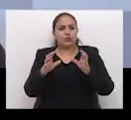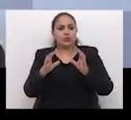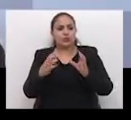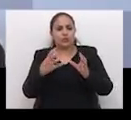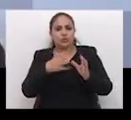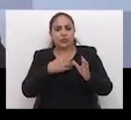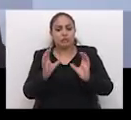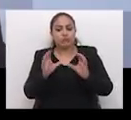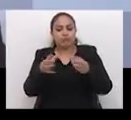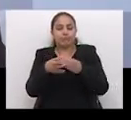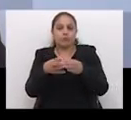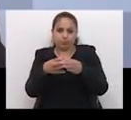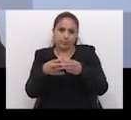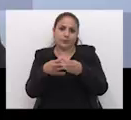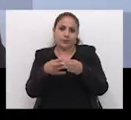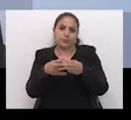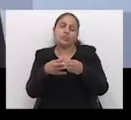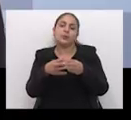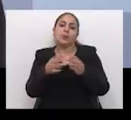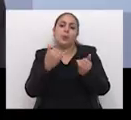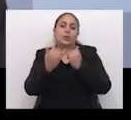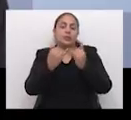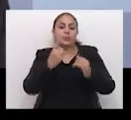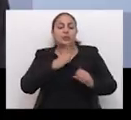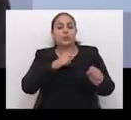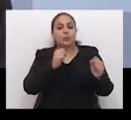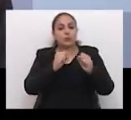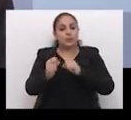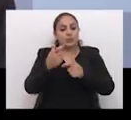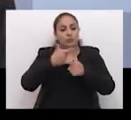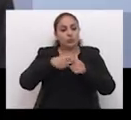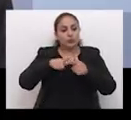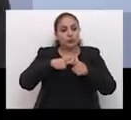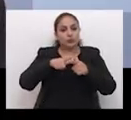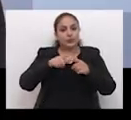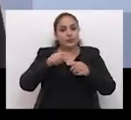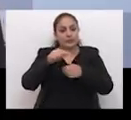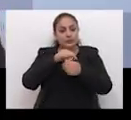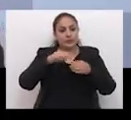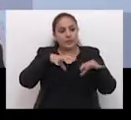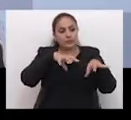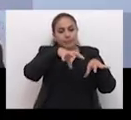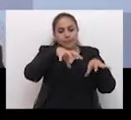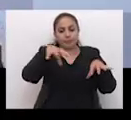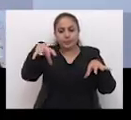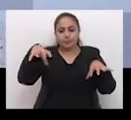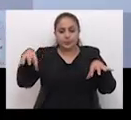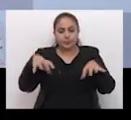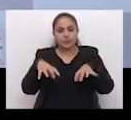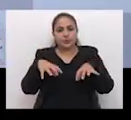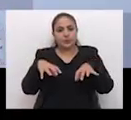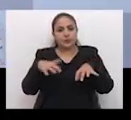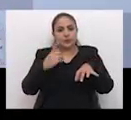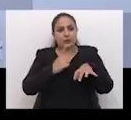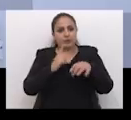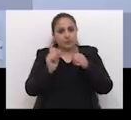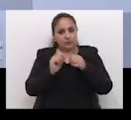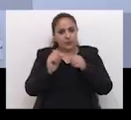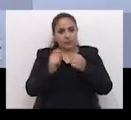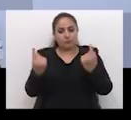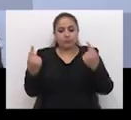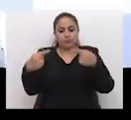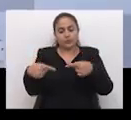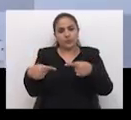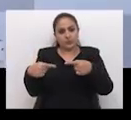bacias do transporte público, ou seja, que exista a possibilidade de dividir as cidades em quadrantes que serão disputados